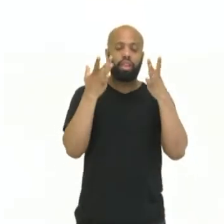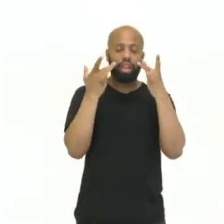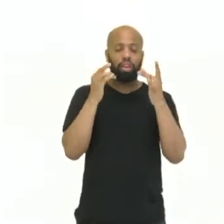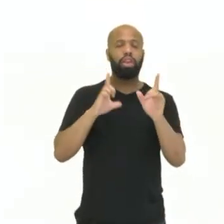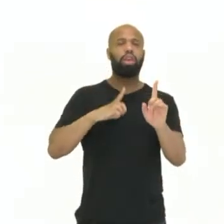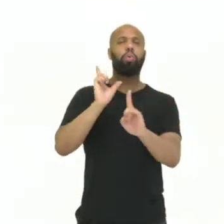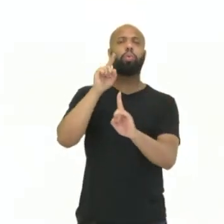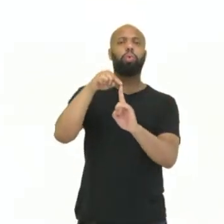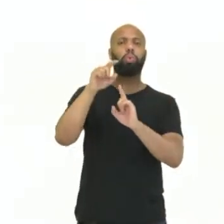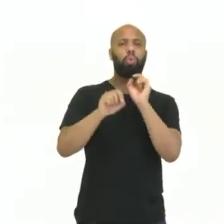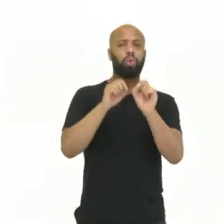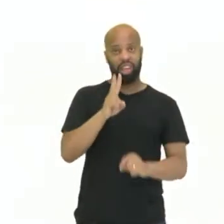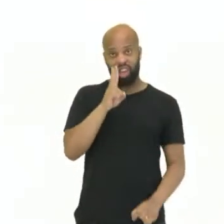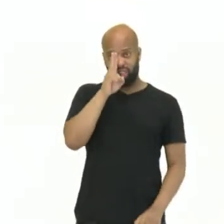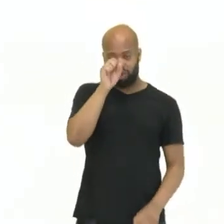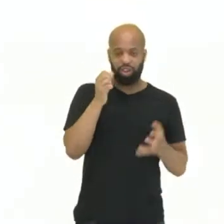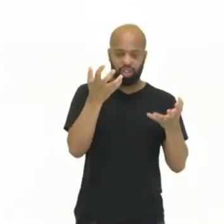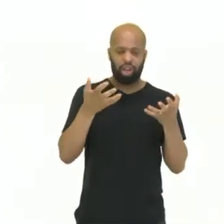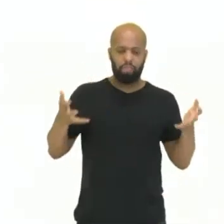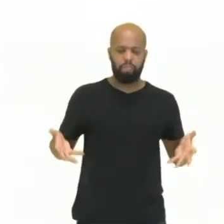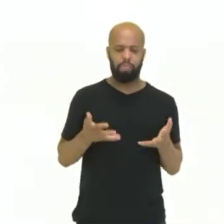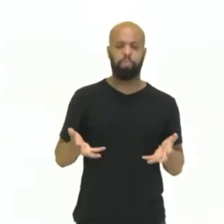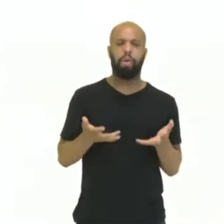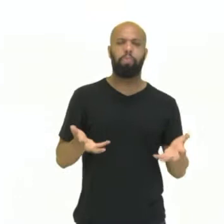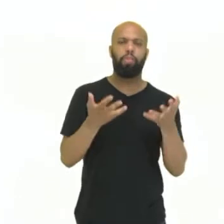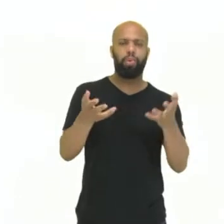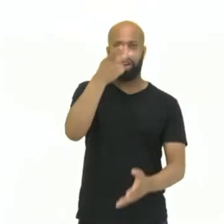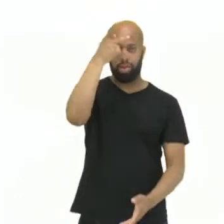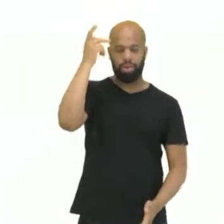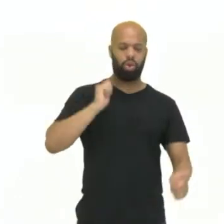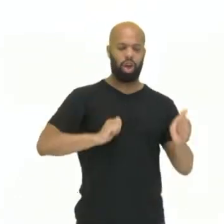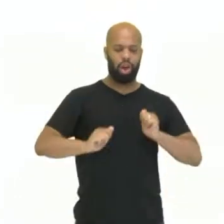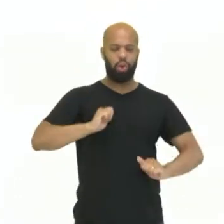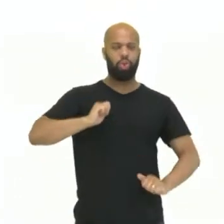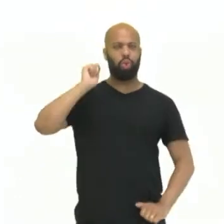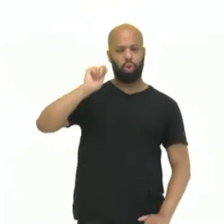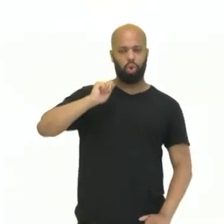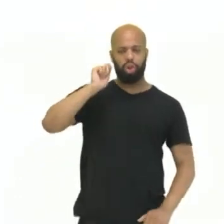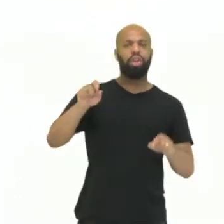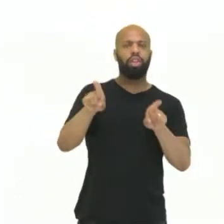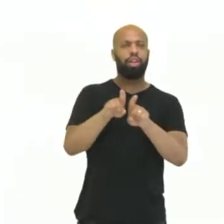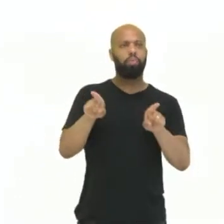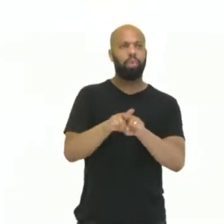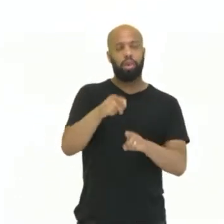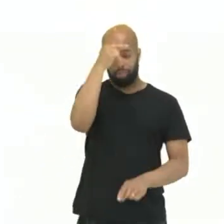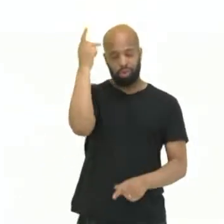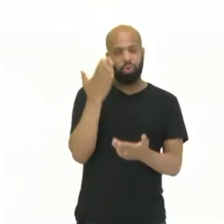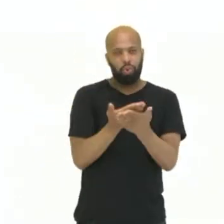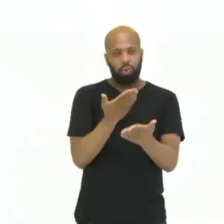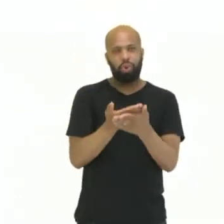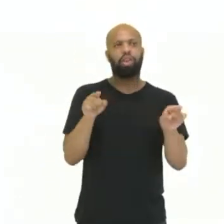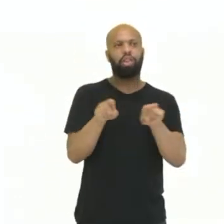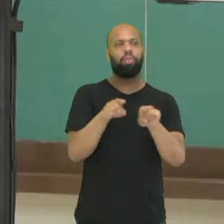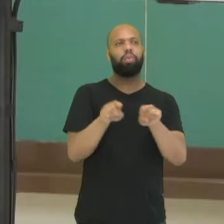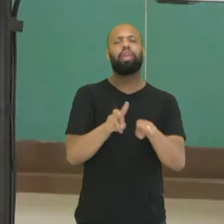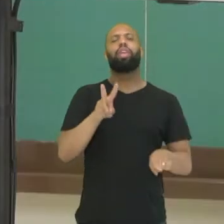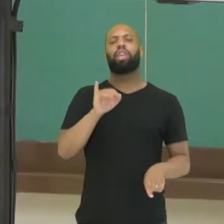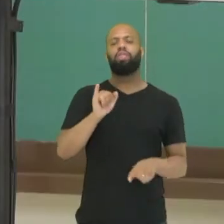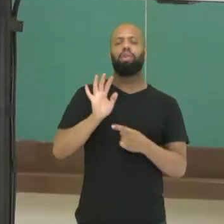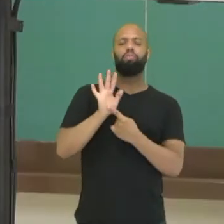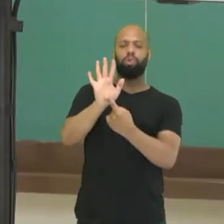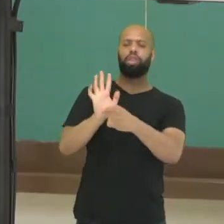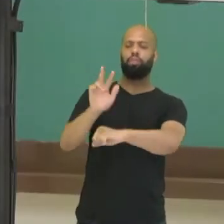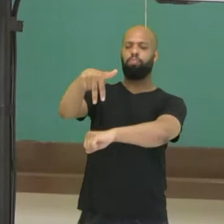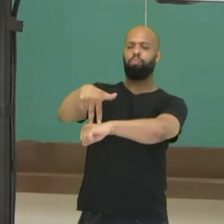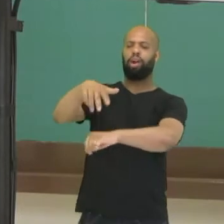objetivo muito forte de preparar, né, o ator, o artista ou até mesmo o estudante, né, para a cena teatral.